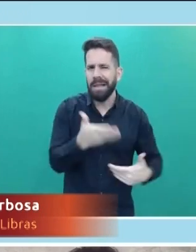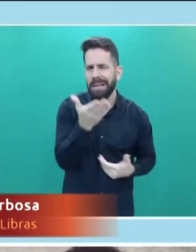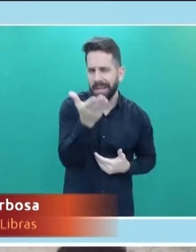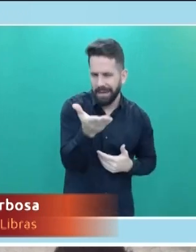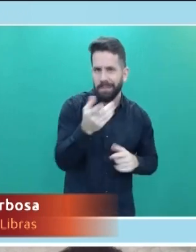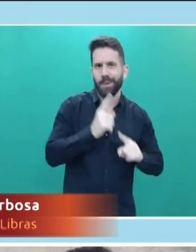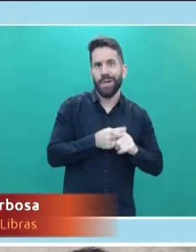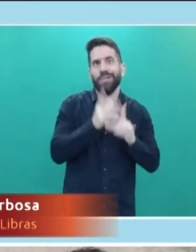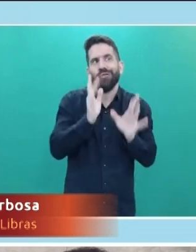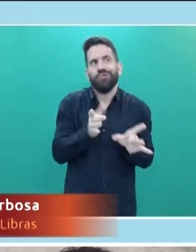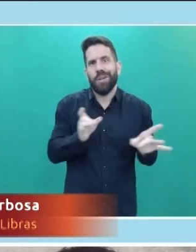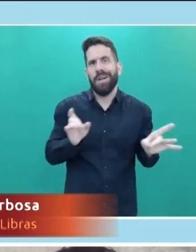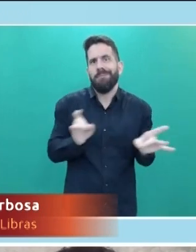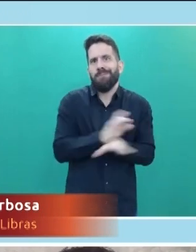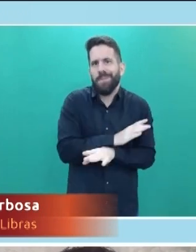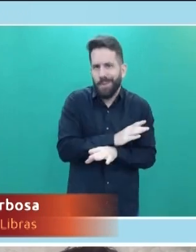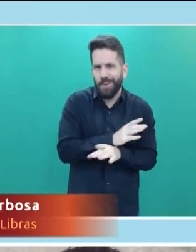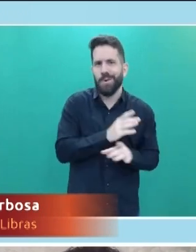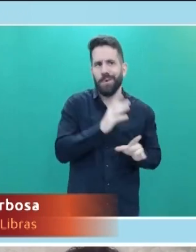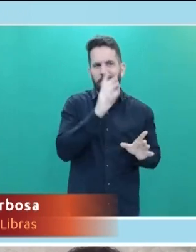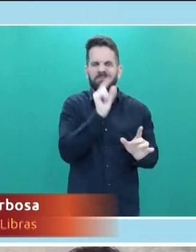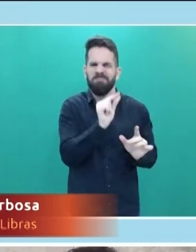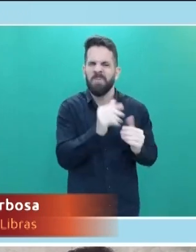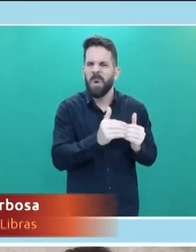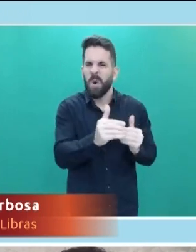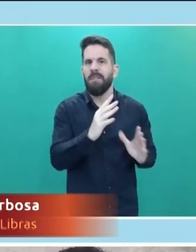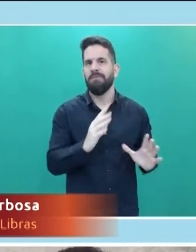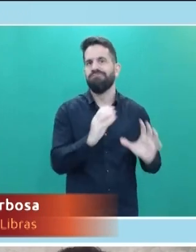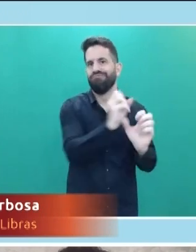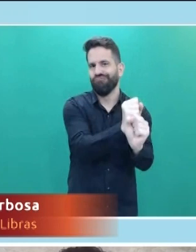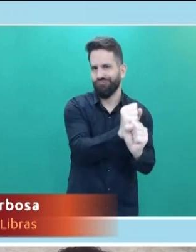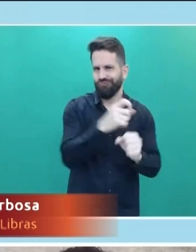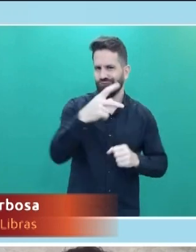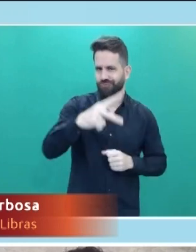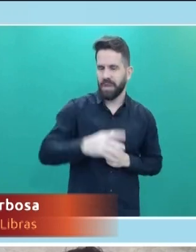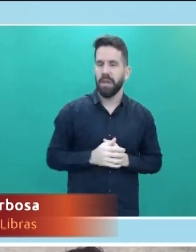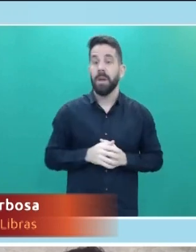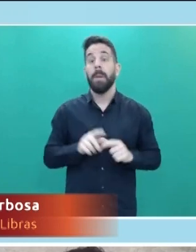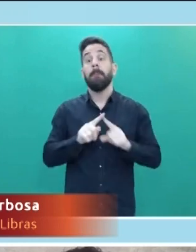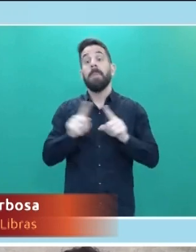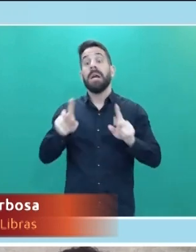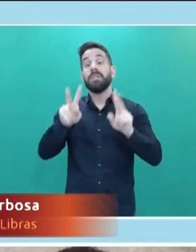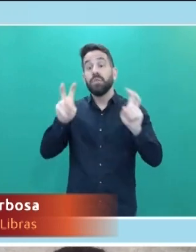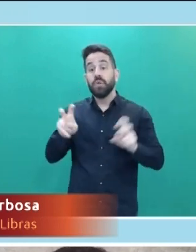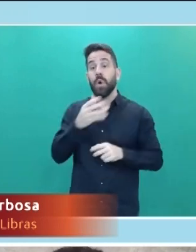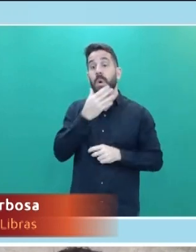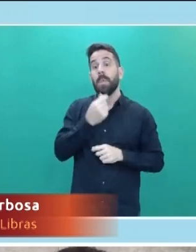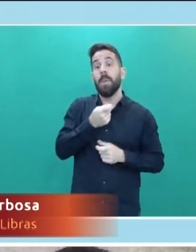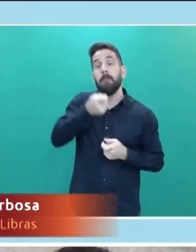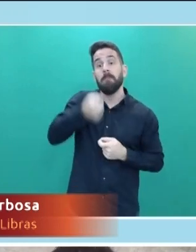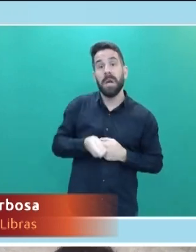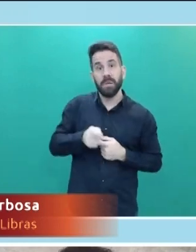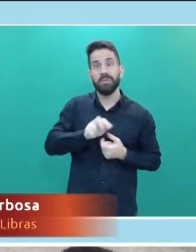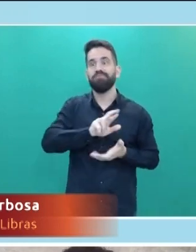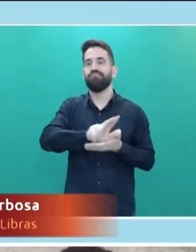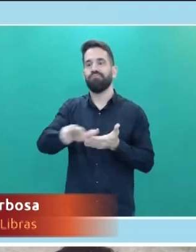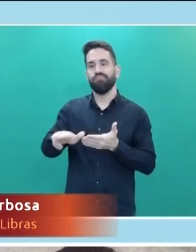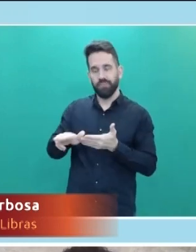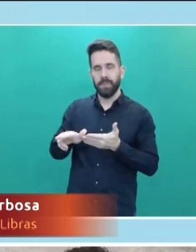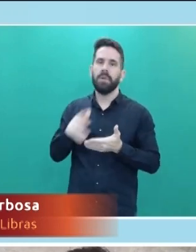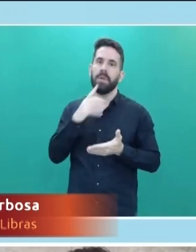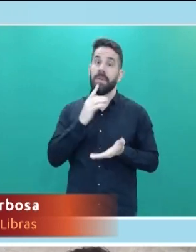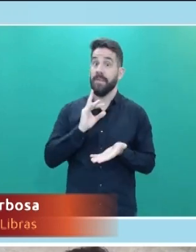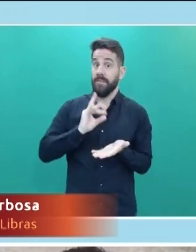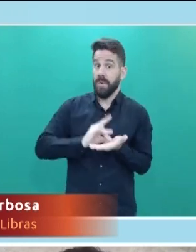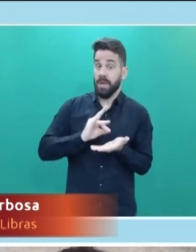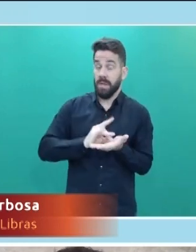nesse assunto, vou deixar que ela conclua já. Mas a respeito das masculinidades, acho que, na verdade, a primeira coisa que a gente